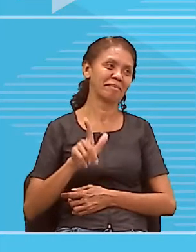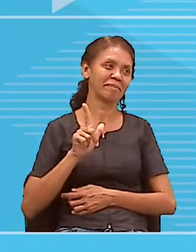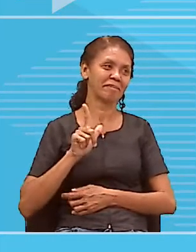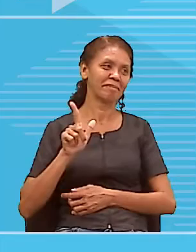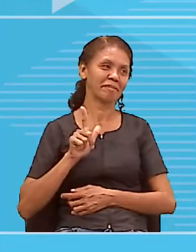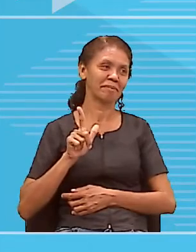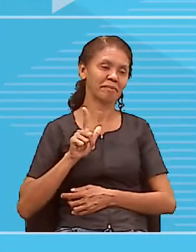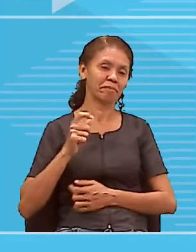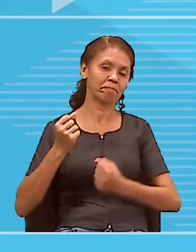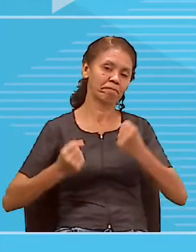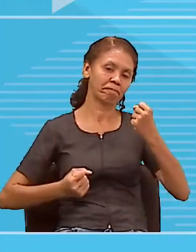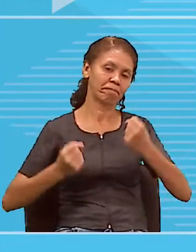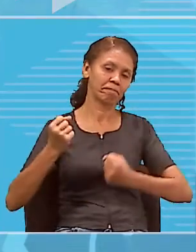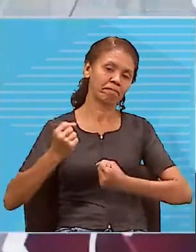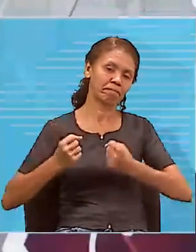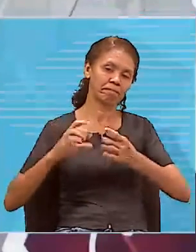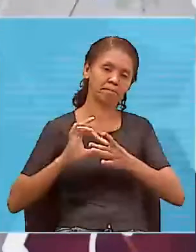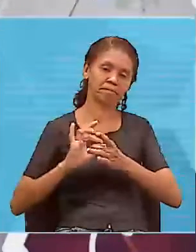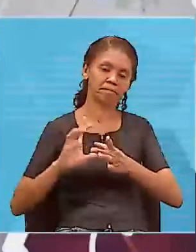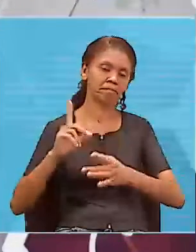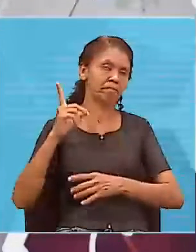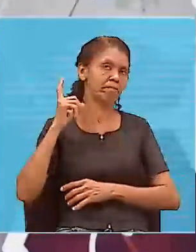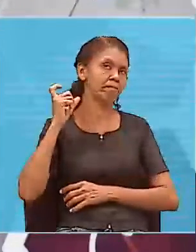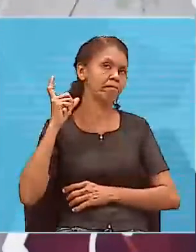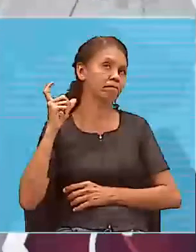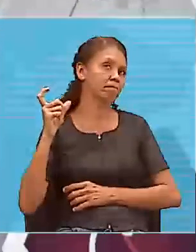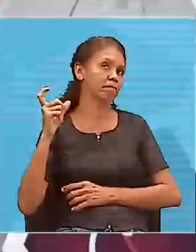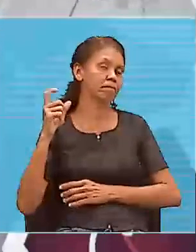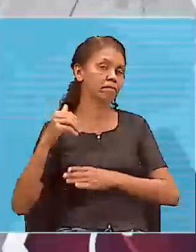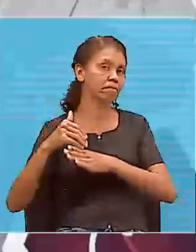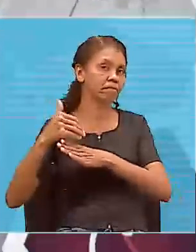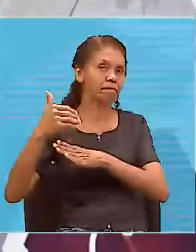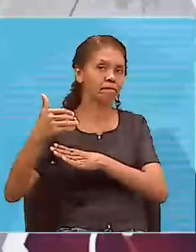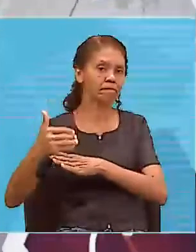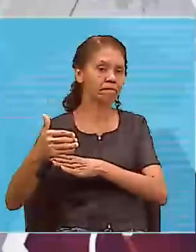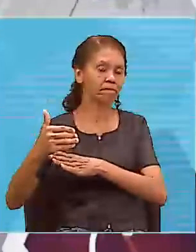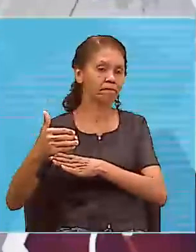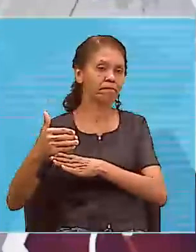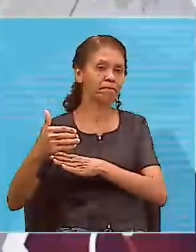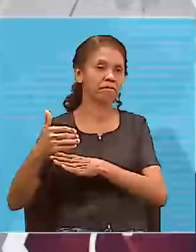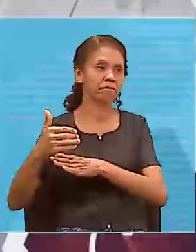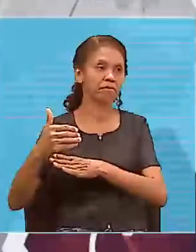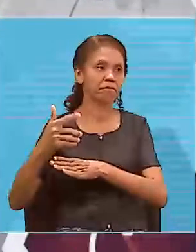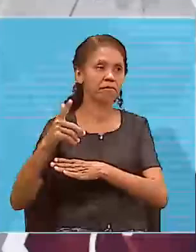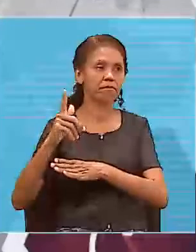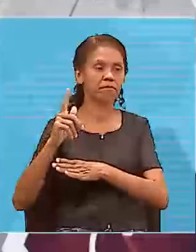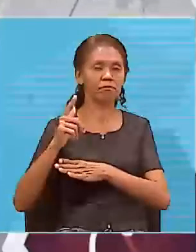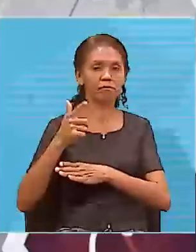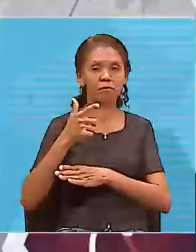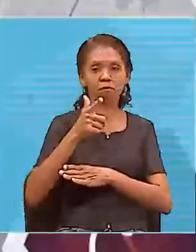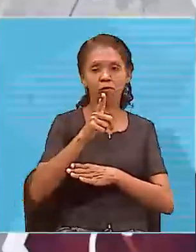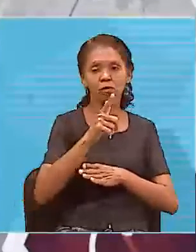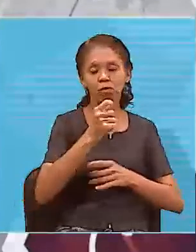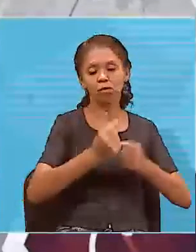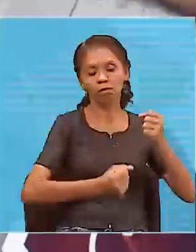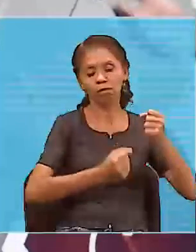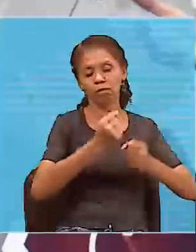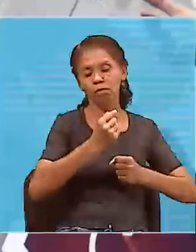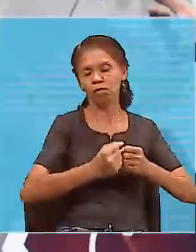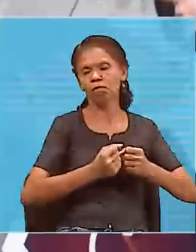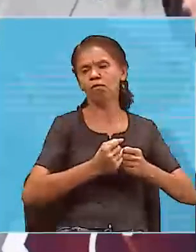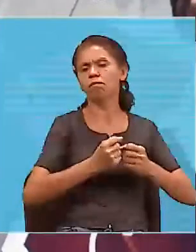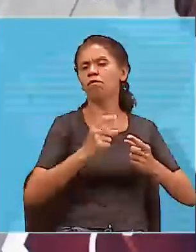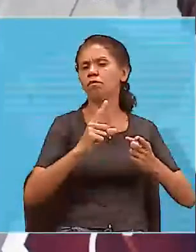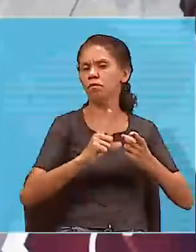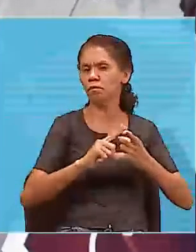emitindo um som também com alto-falante e um outro emitindo um